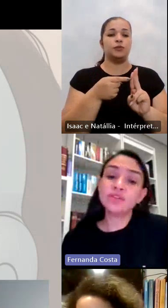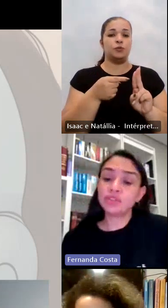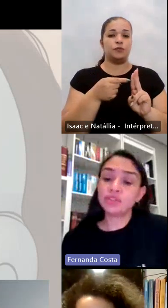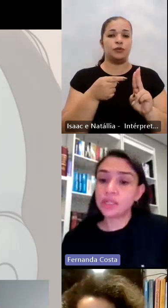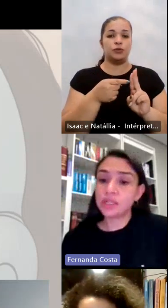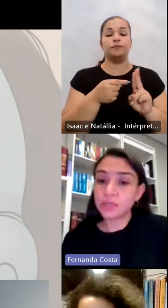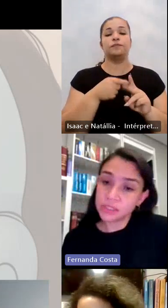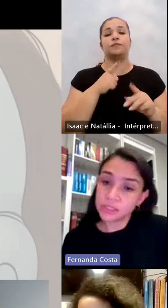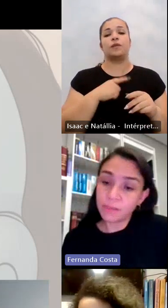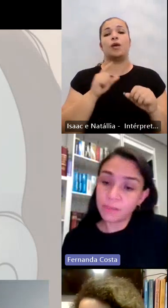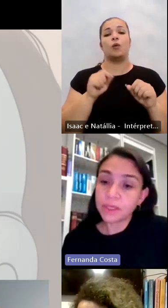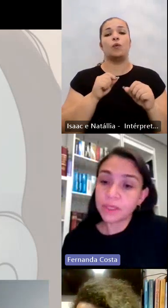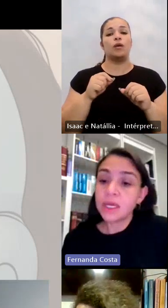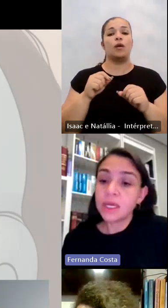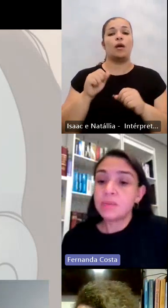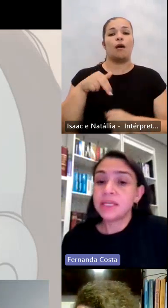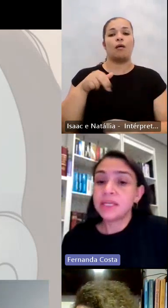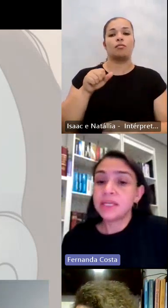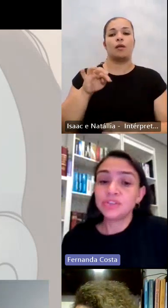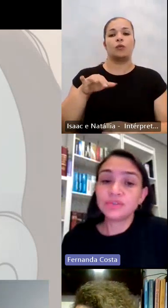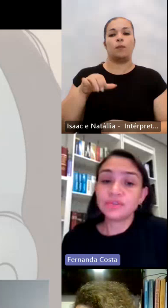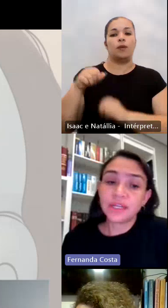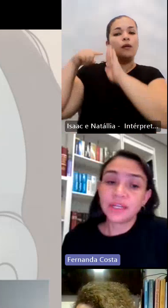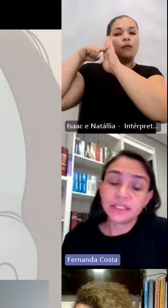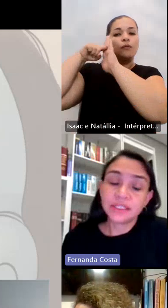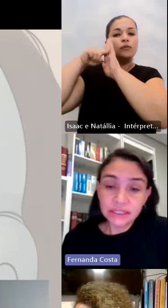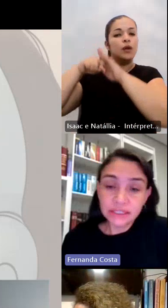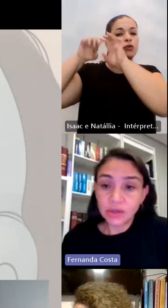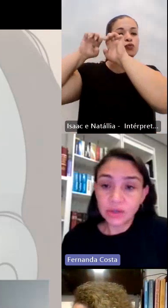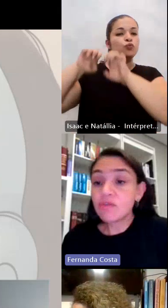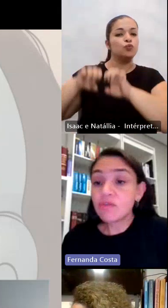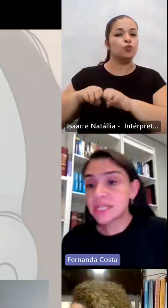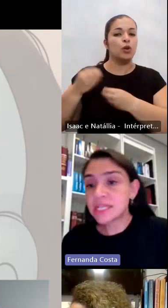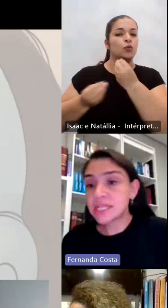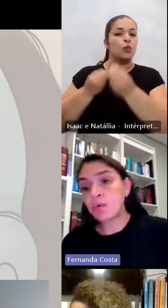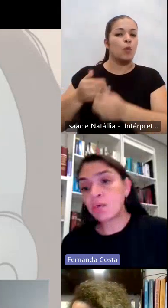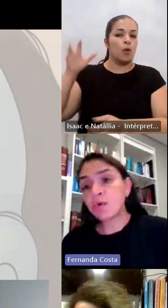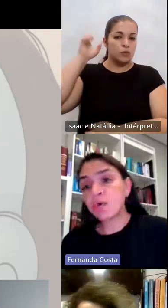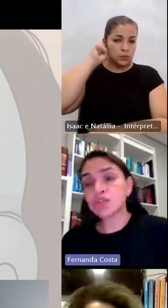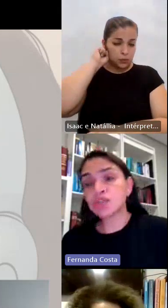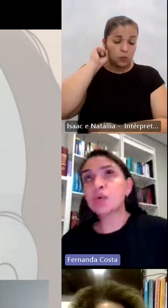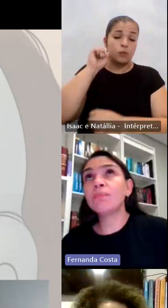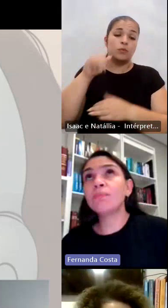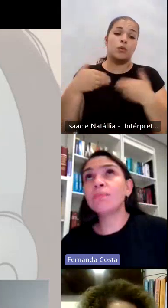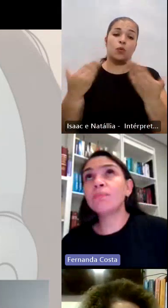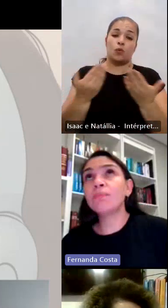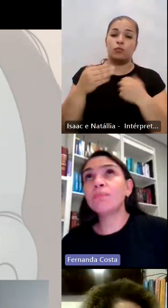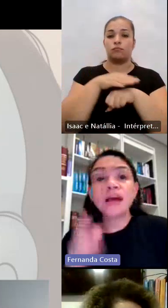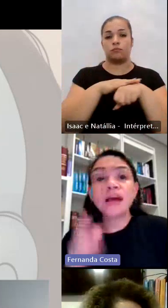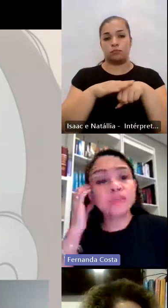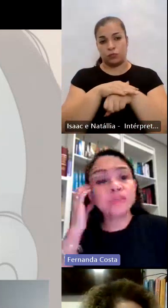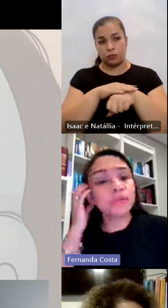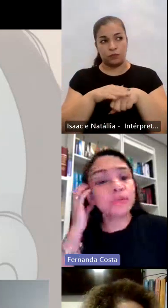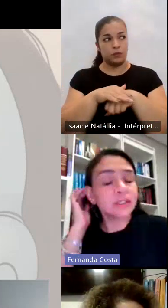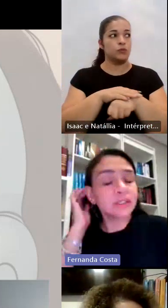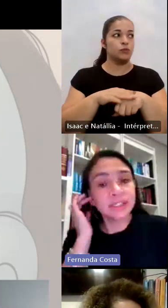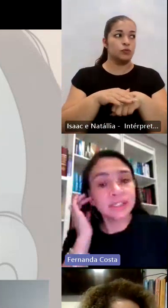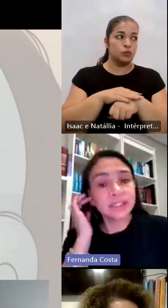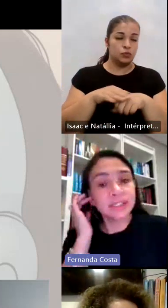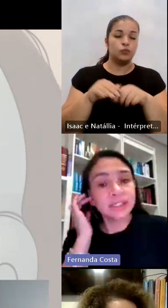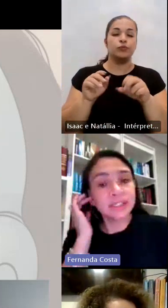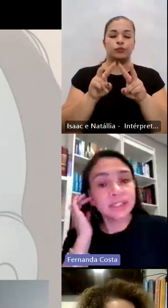e fisiologia da audição. Para isso, a gente vai conversar um pouco hoje sobre essa